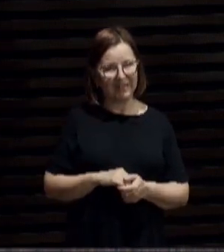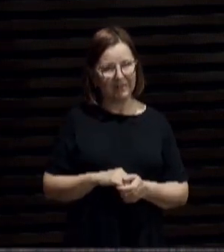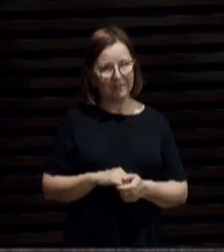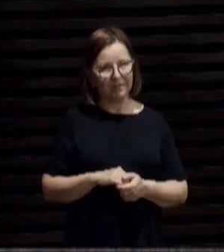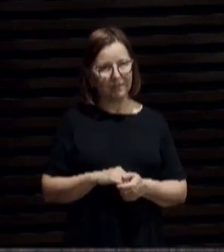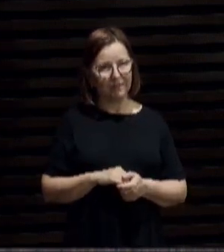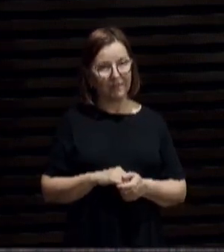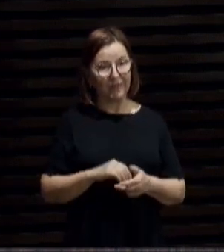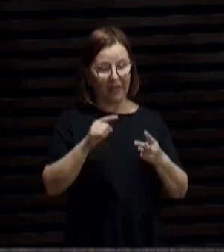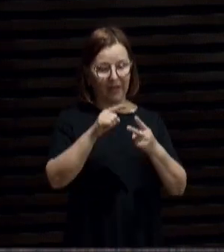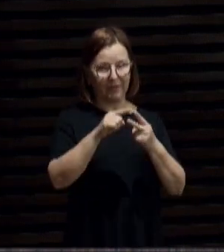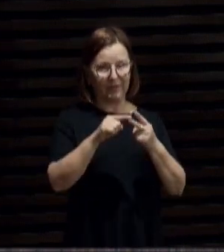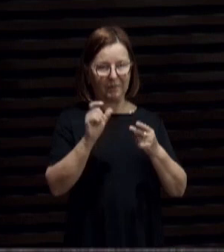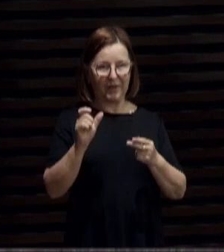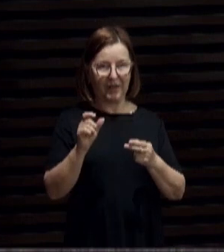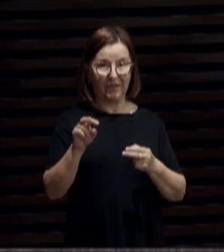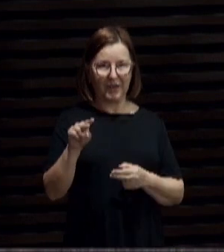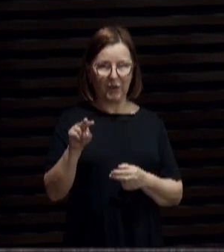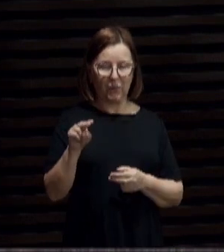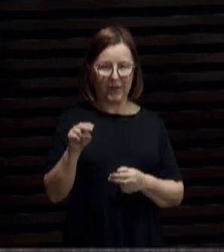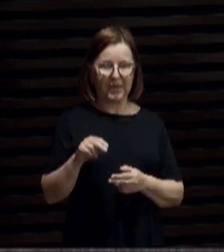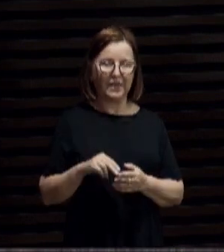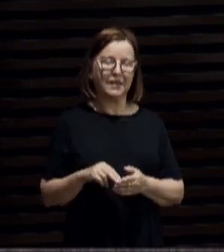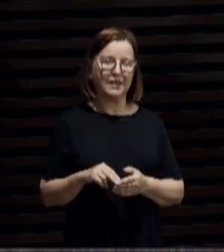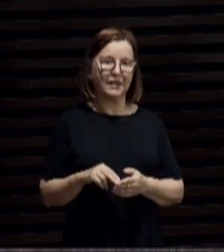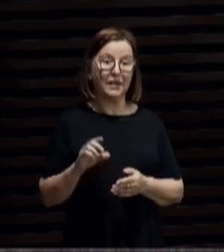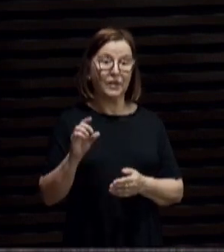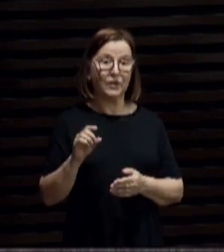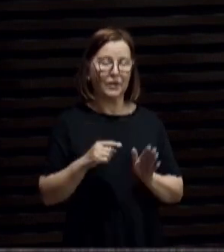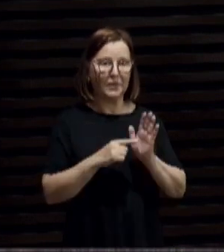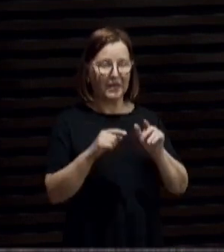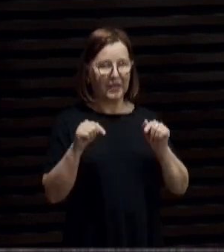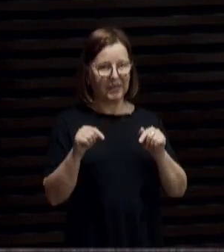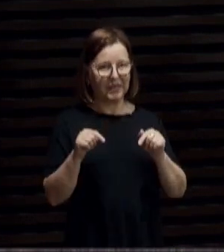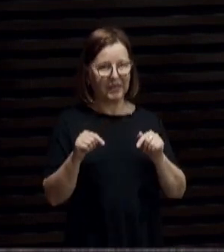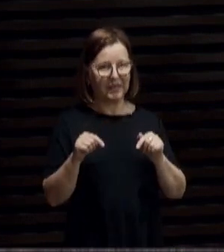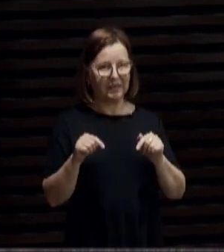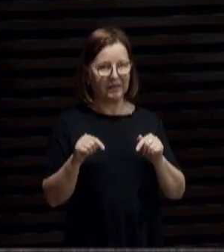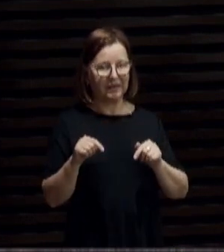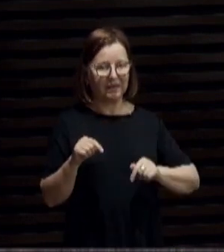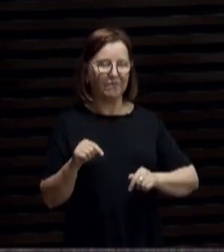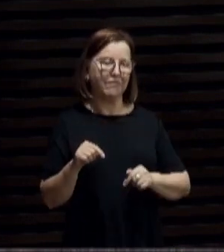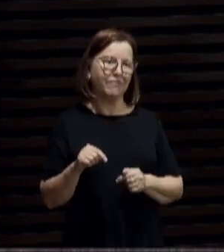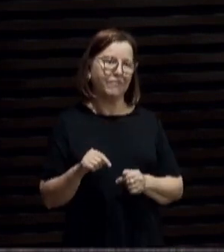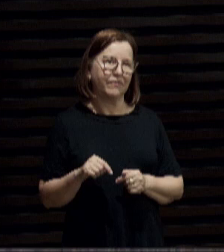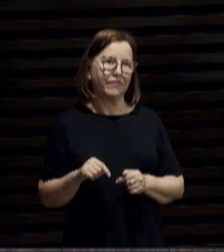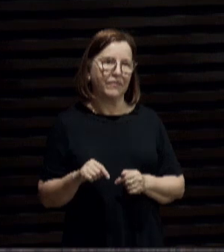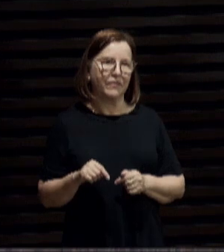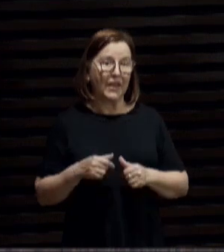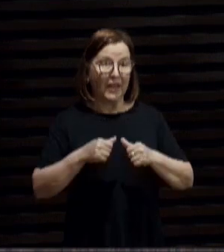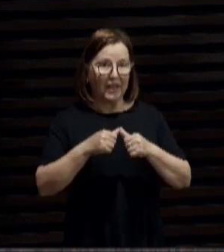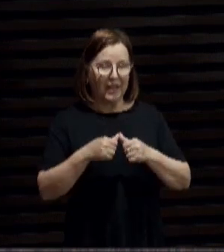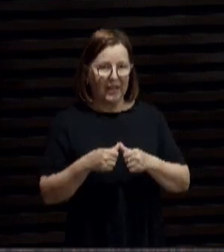que as duas palavras são iguais e só aparecem aqui. Tem outras formas para braseiro, mas estas